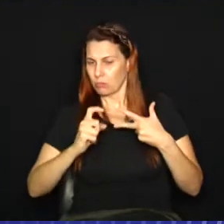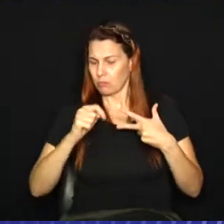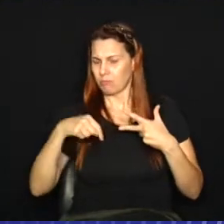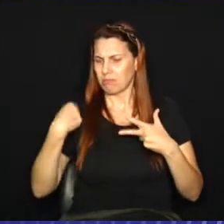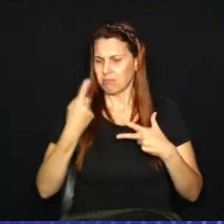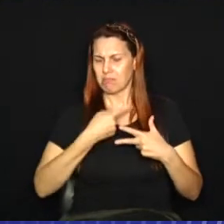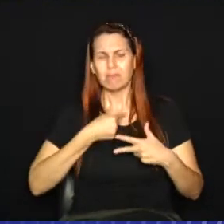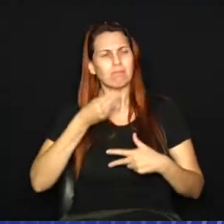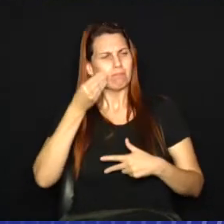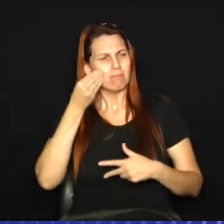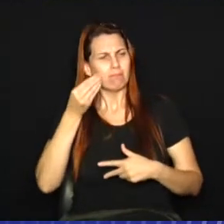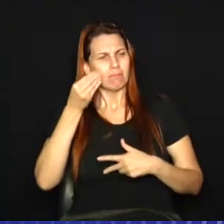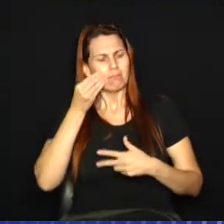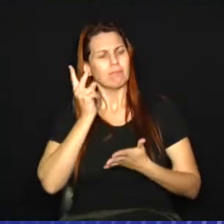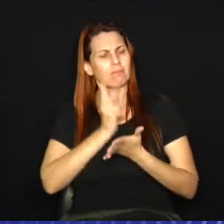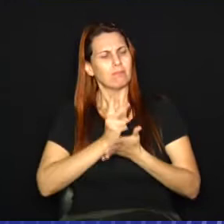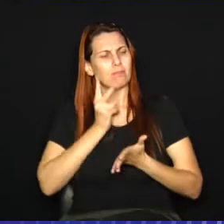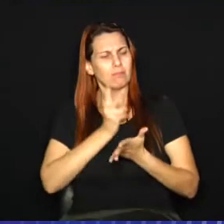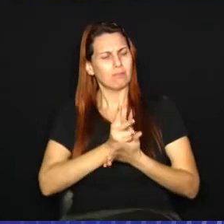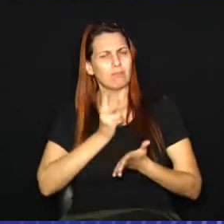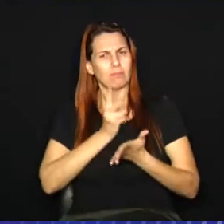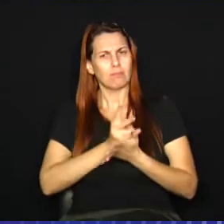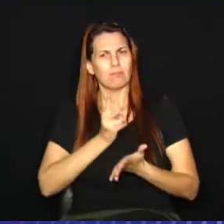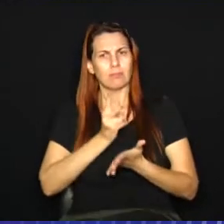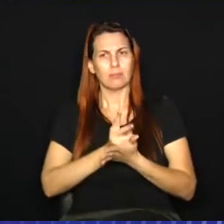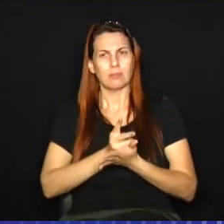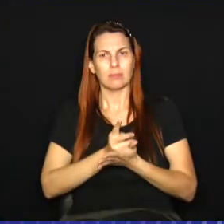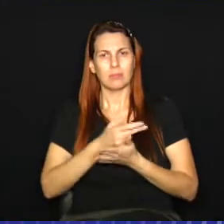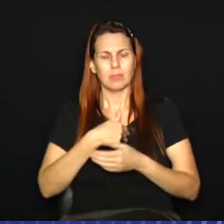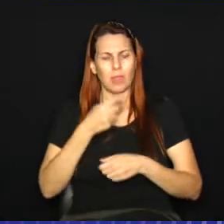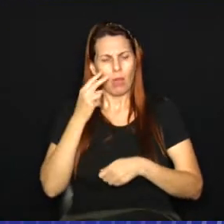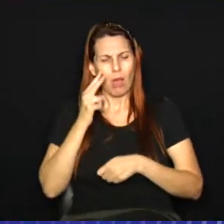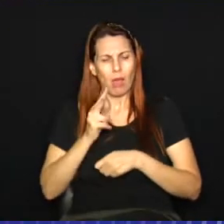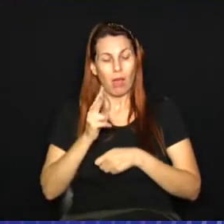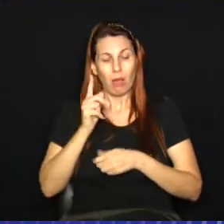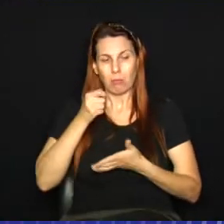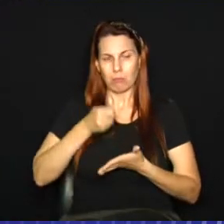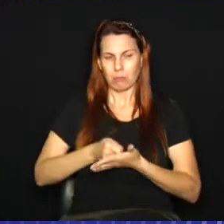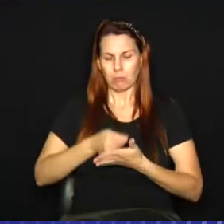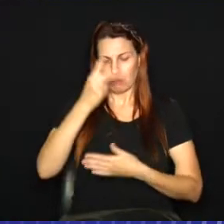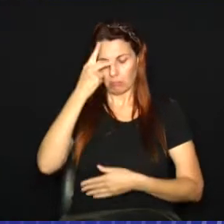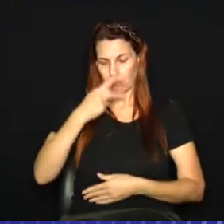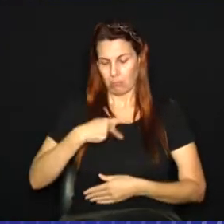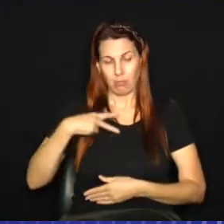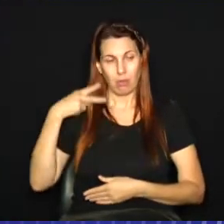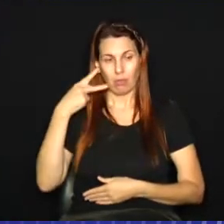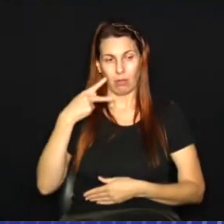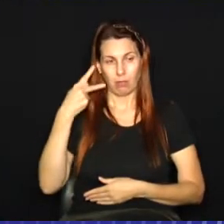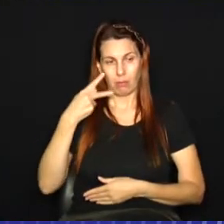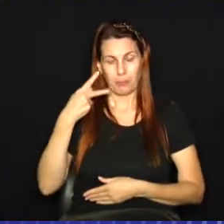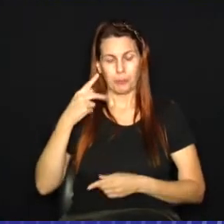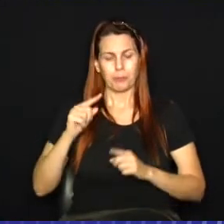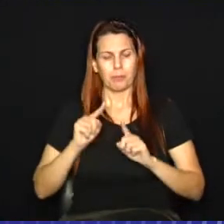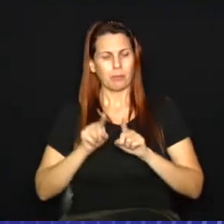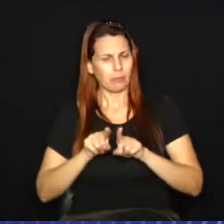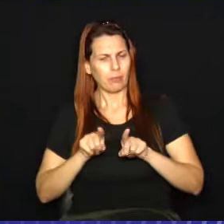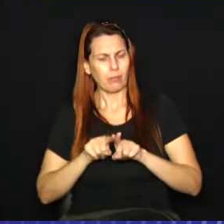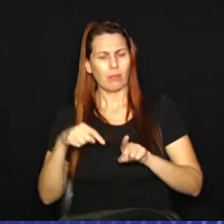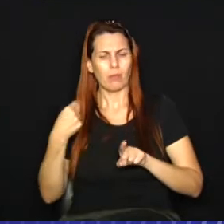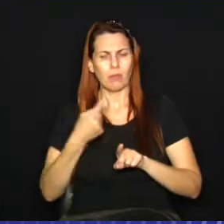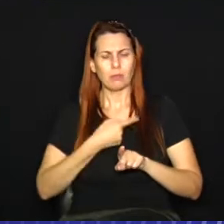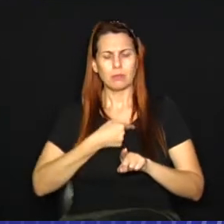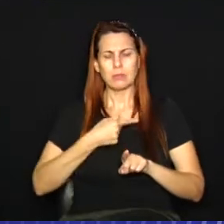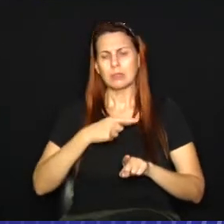de forma sistemática, e isso é uma obrigação nossa. E também nós temos aí a